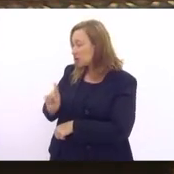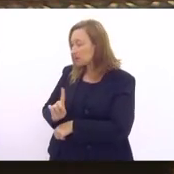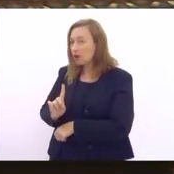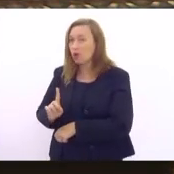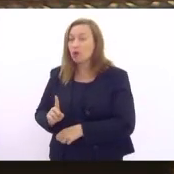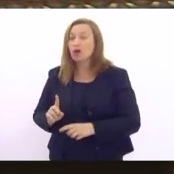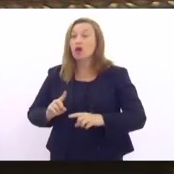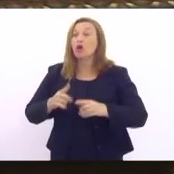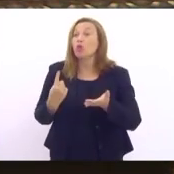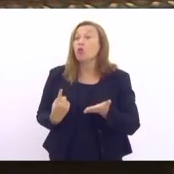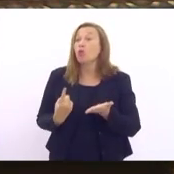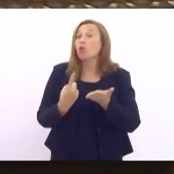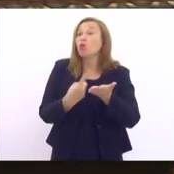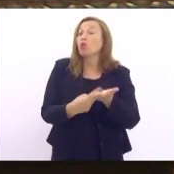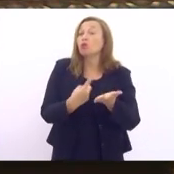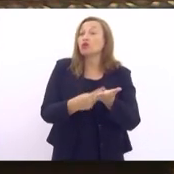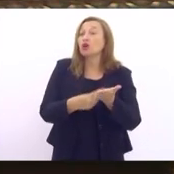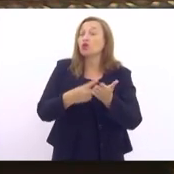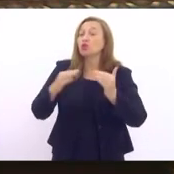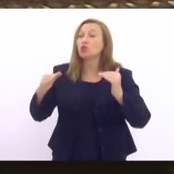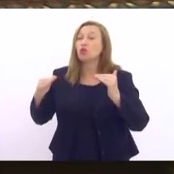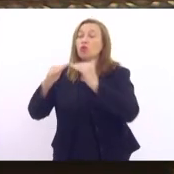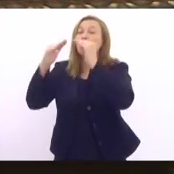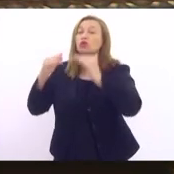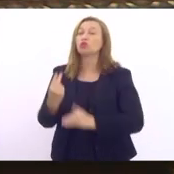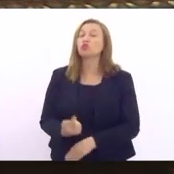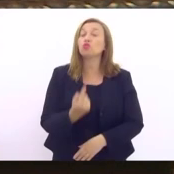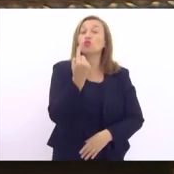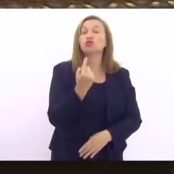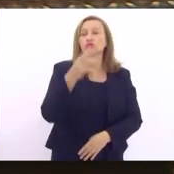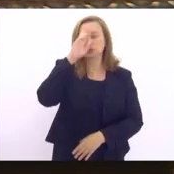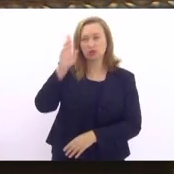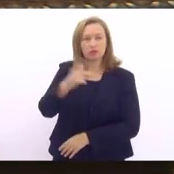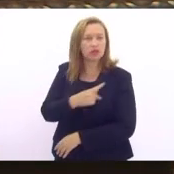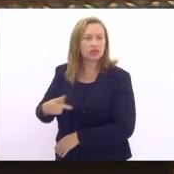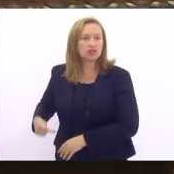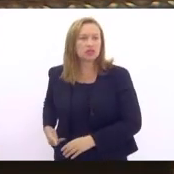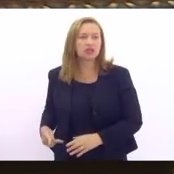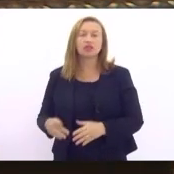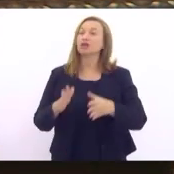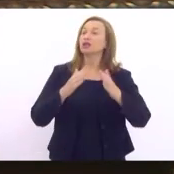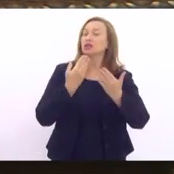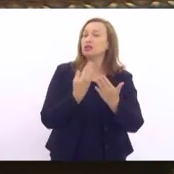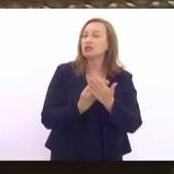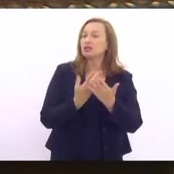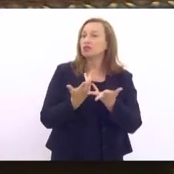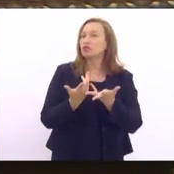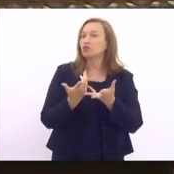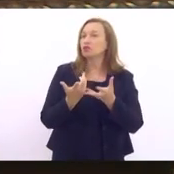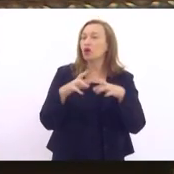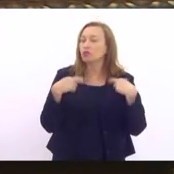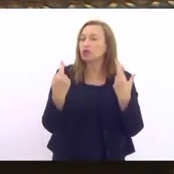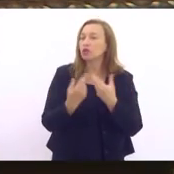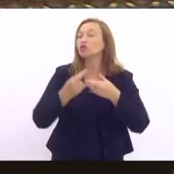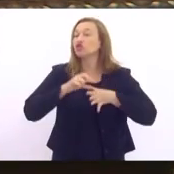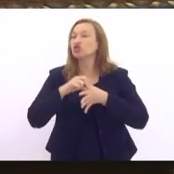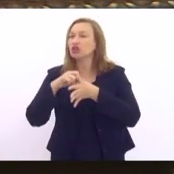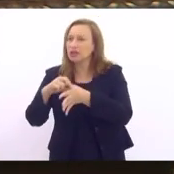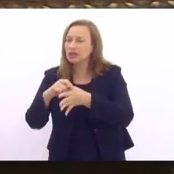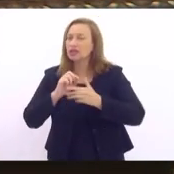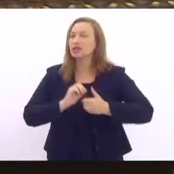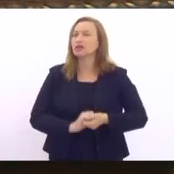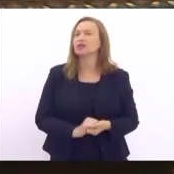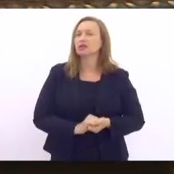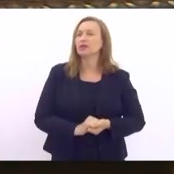nós fizemos, senhor presidente, no Colégio de Líderes, para que o